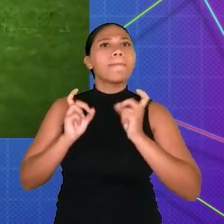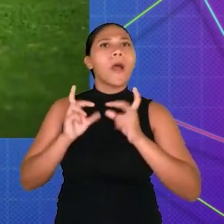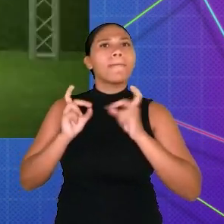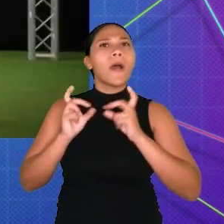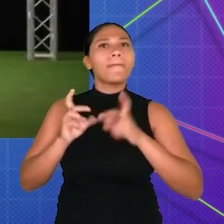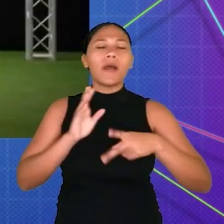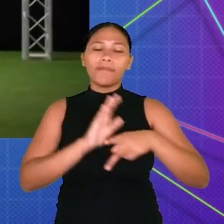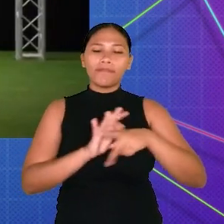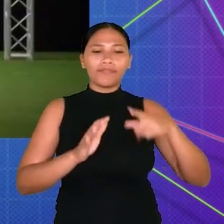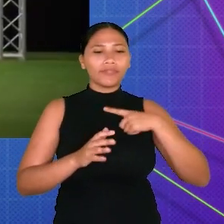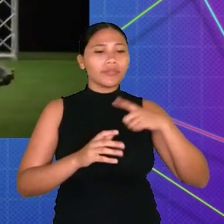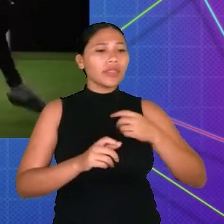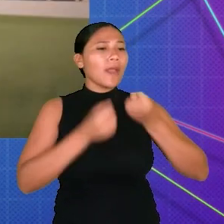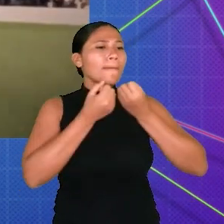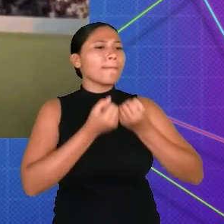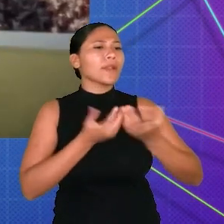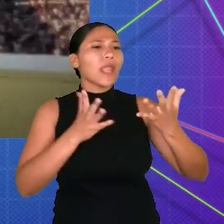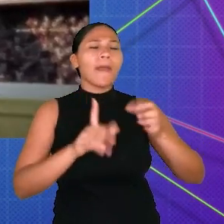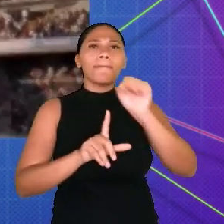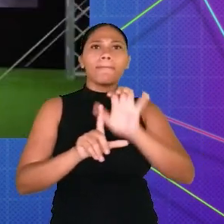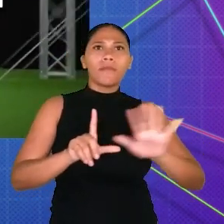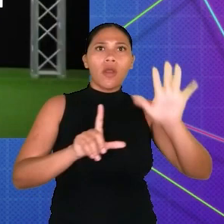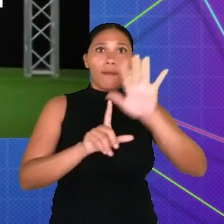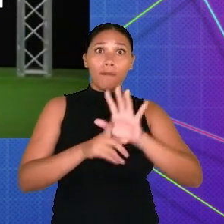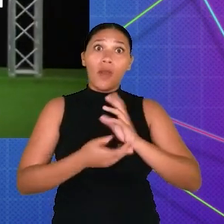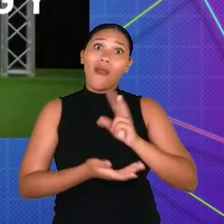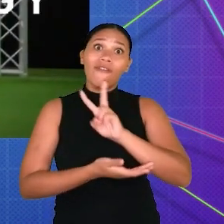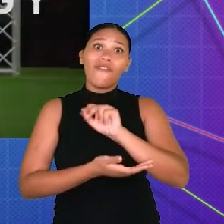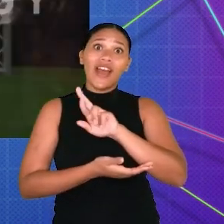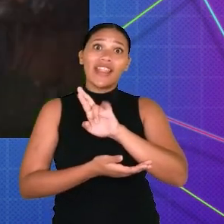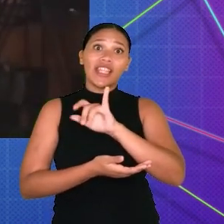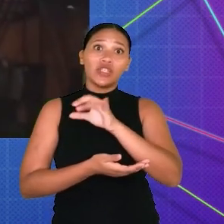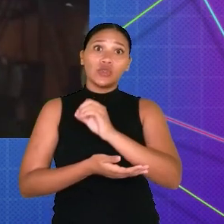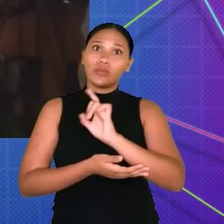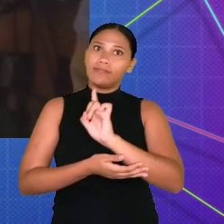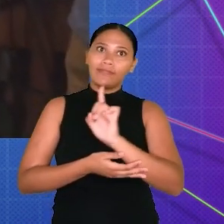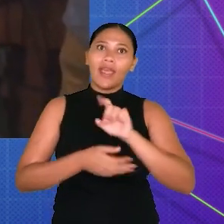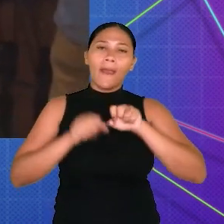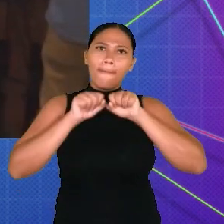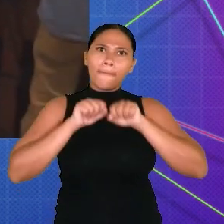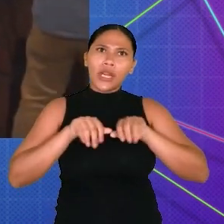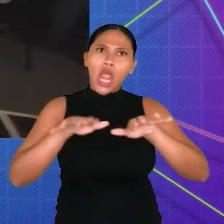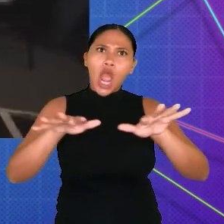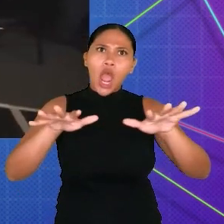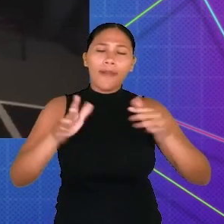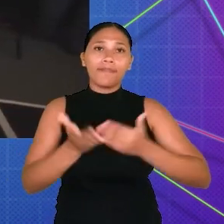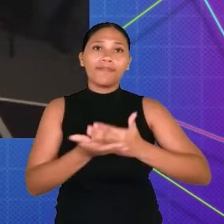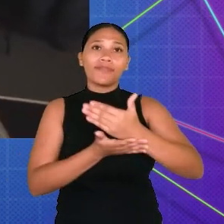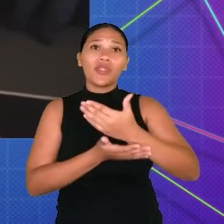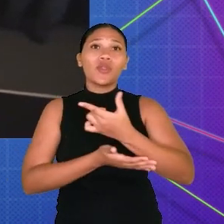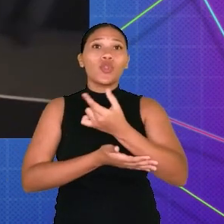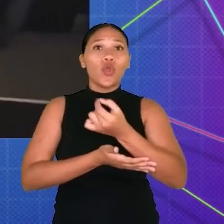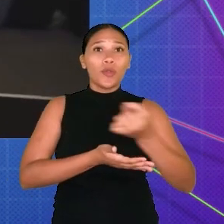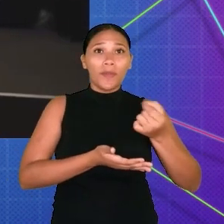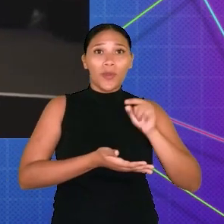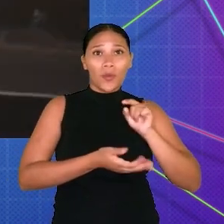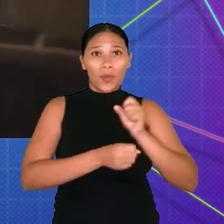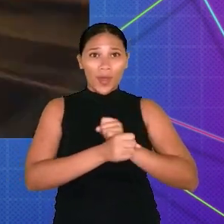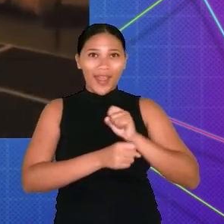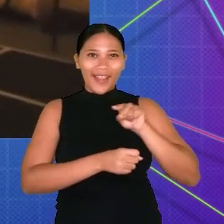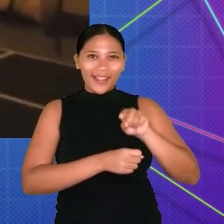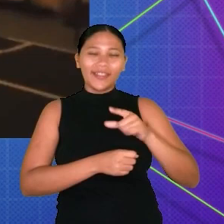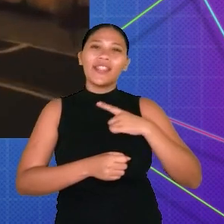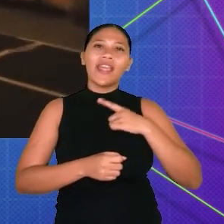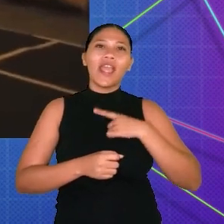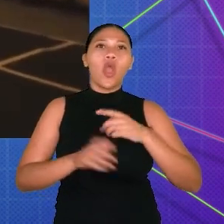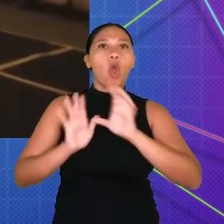vendidos por canais de distribuição digital, ao invés do varejo, mesmo com um grande alcance popular no início dos anos 2000, com